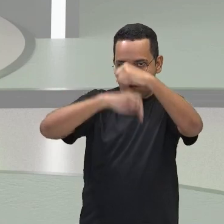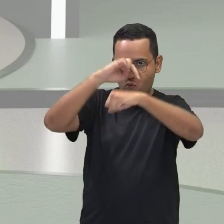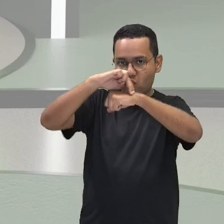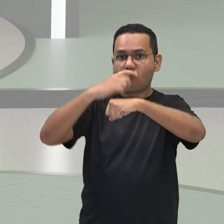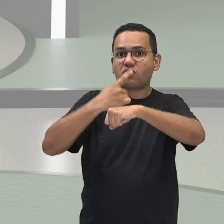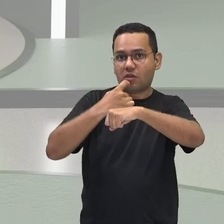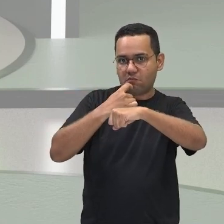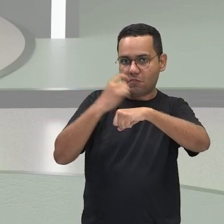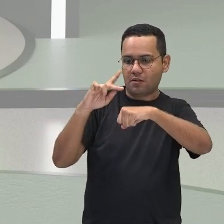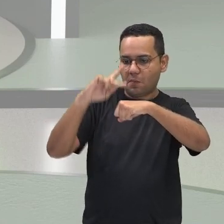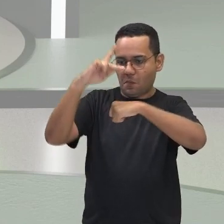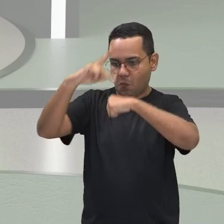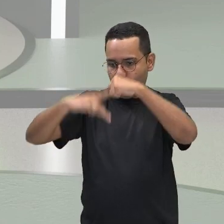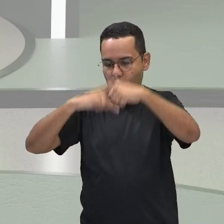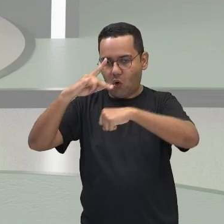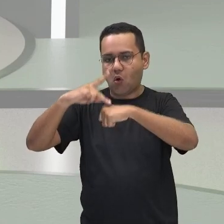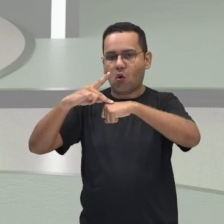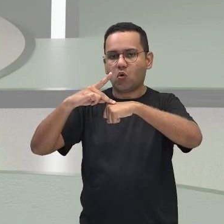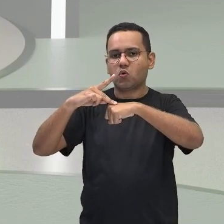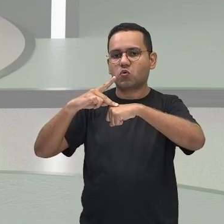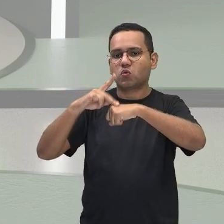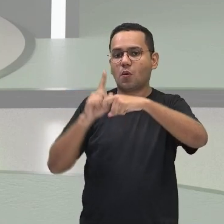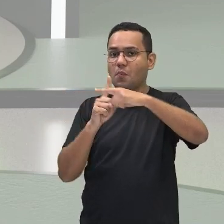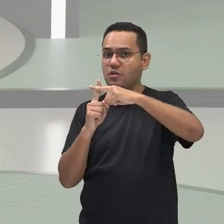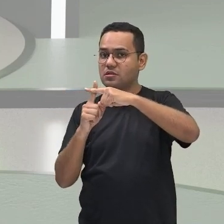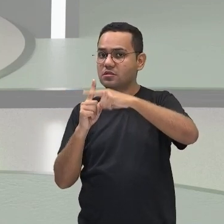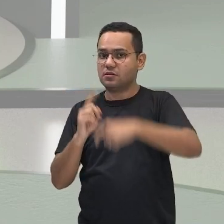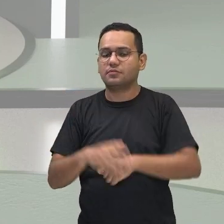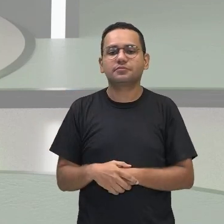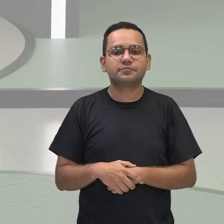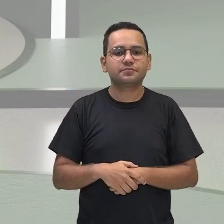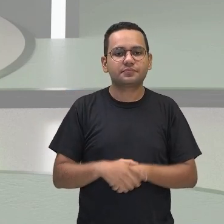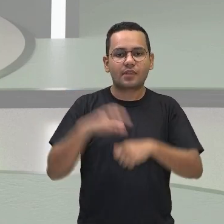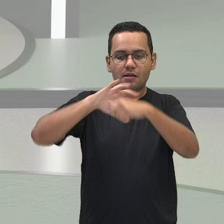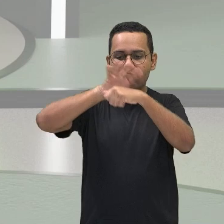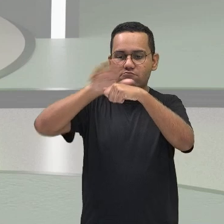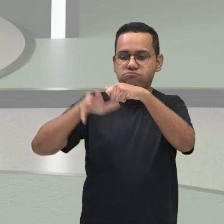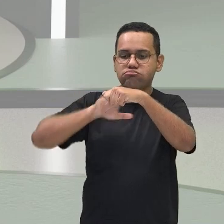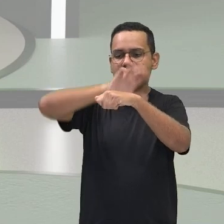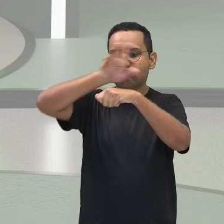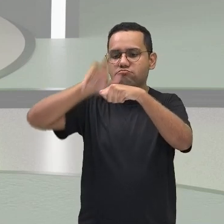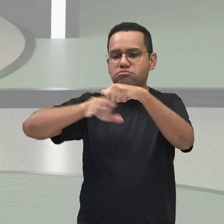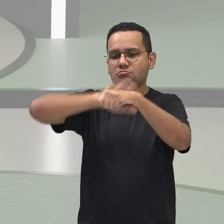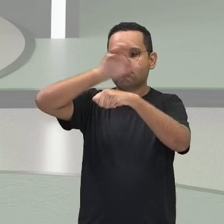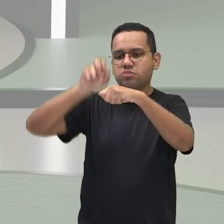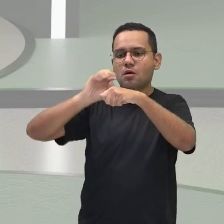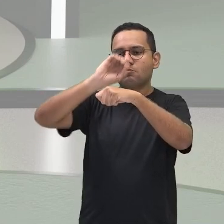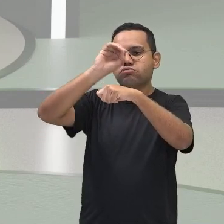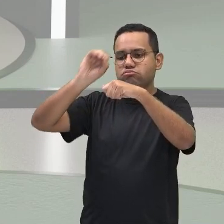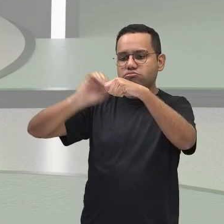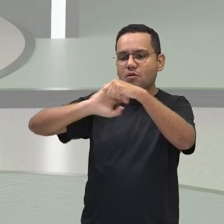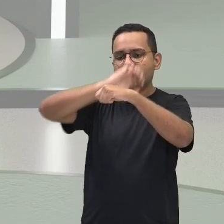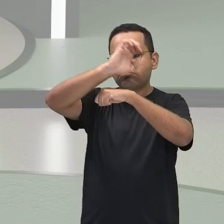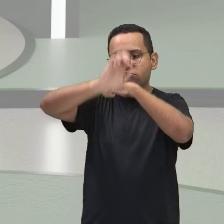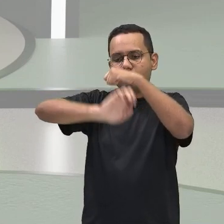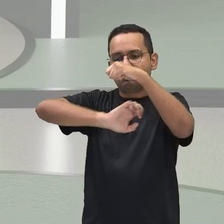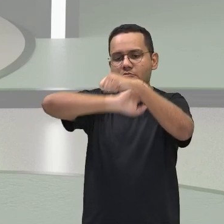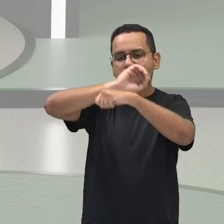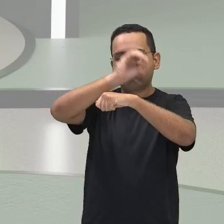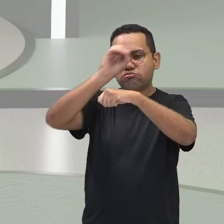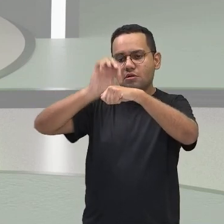próton de carga positiva e o elétron orbitando na eletrosfera de